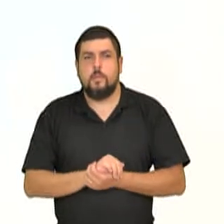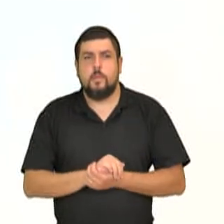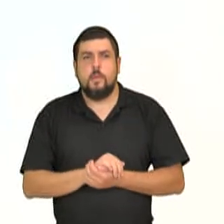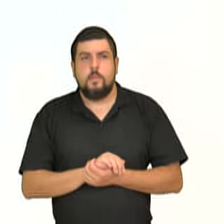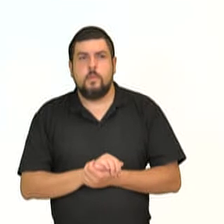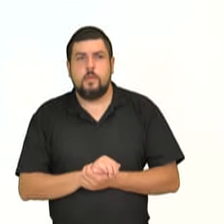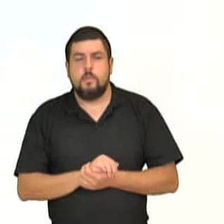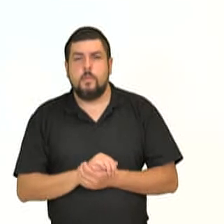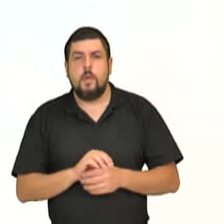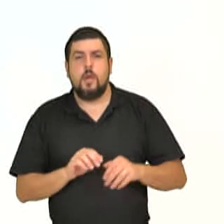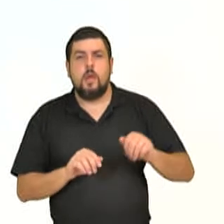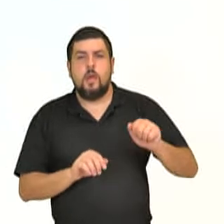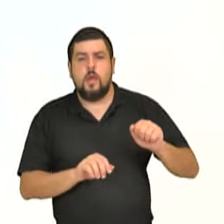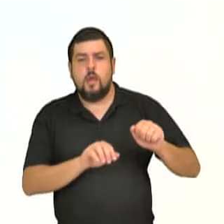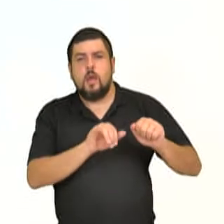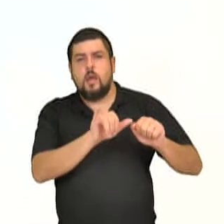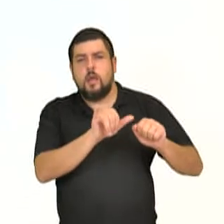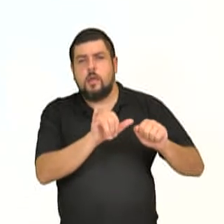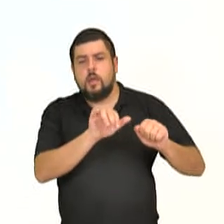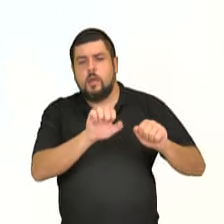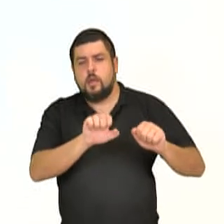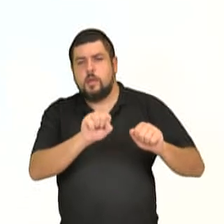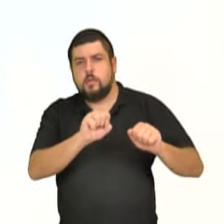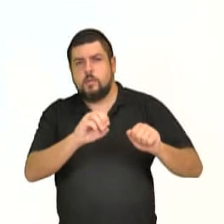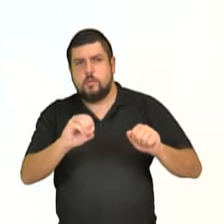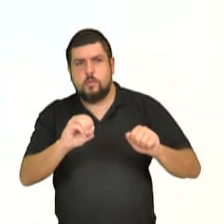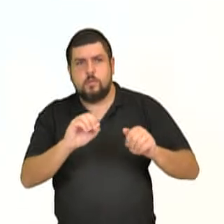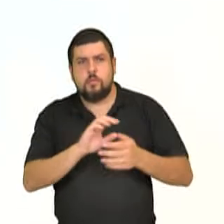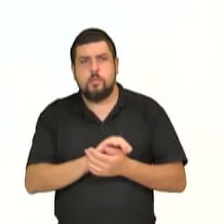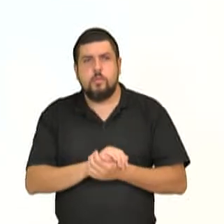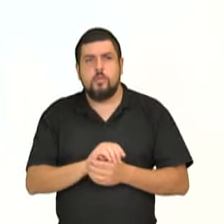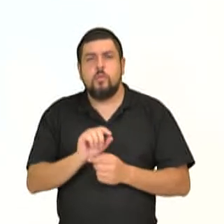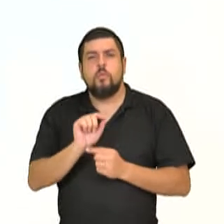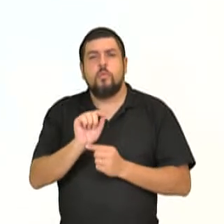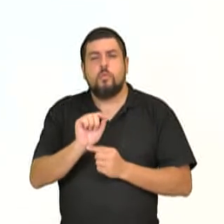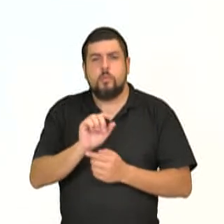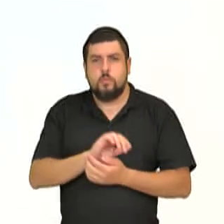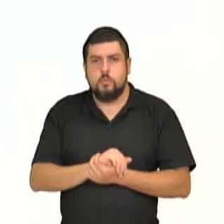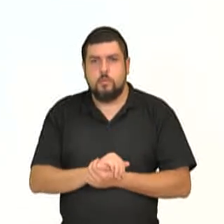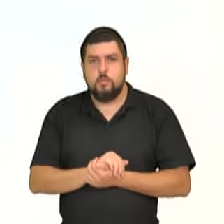isso quer dizer o quê? Que sentido tem? Aprovar uma ação,